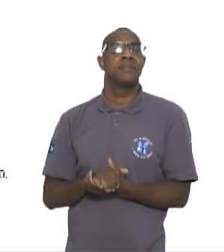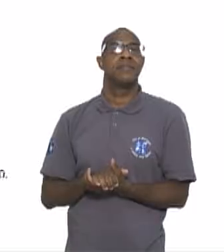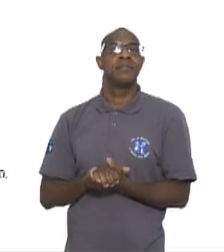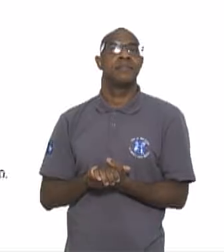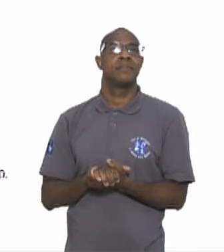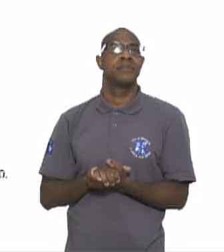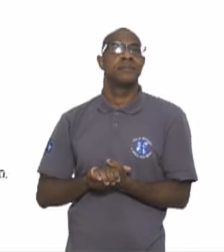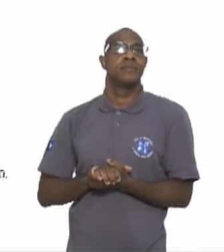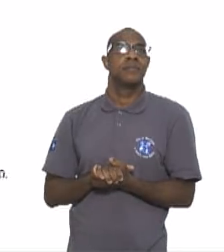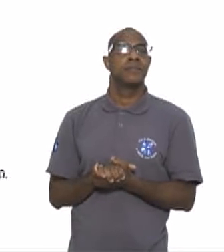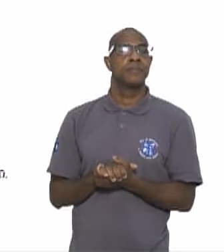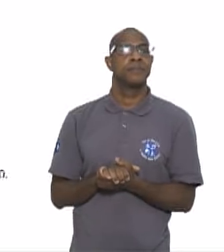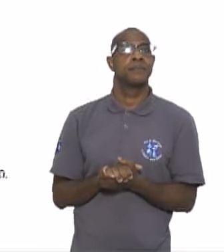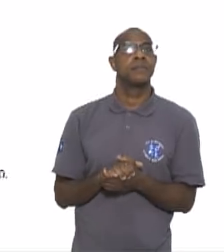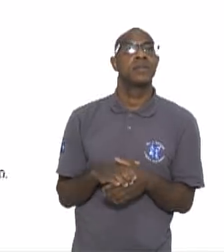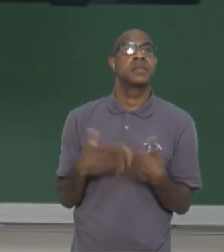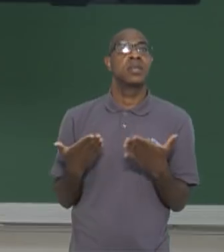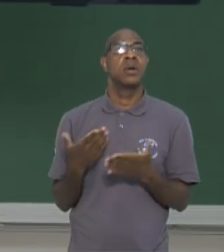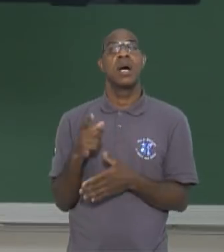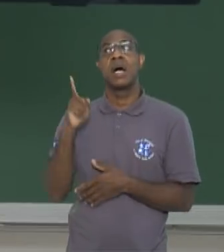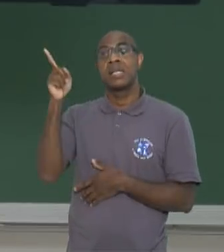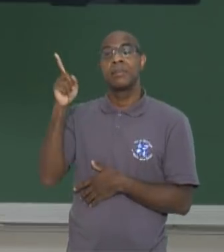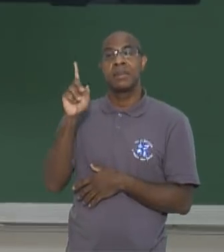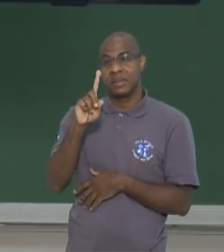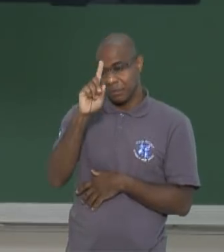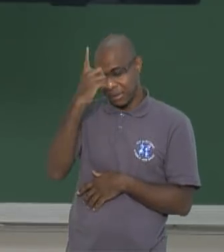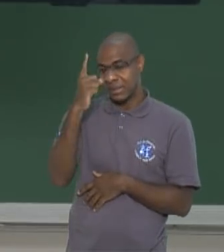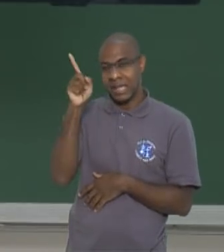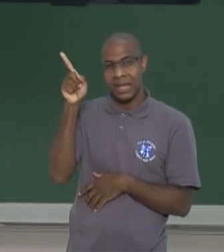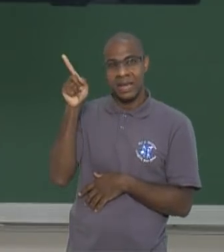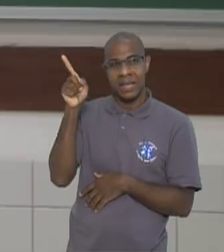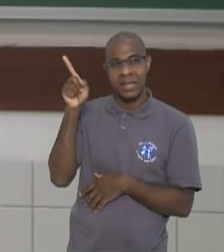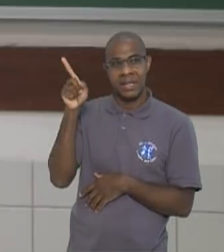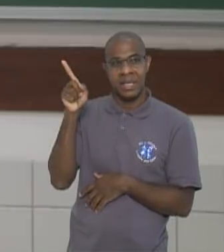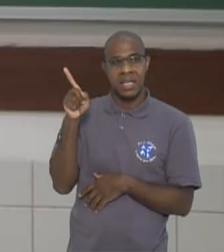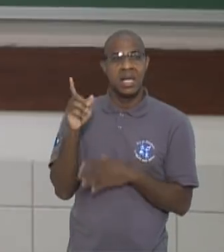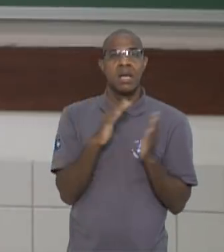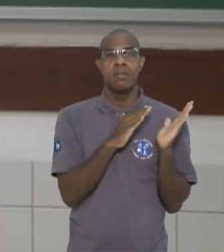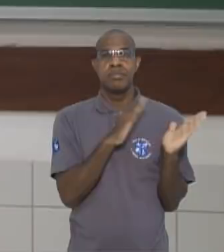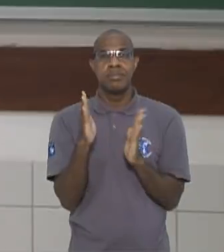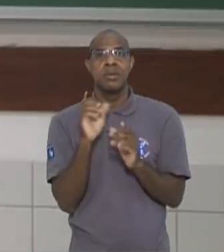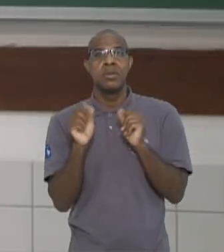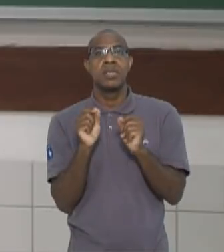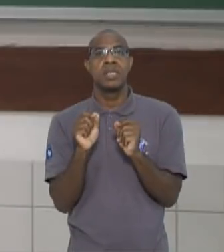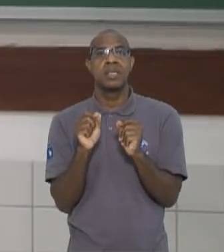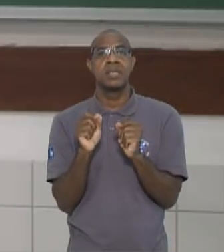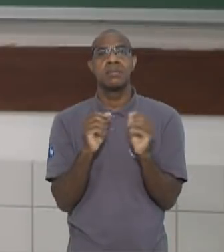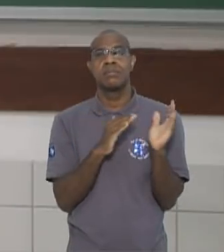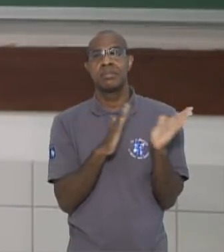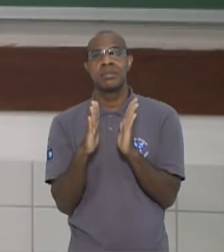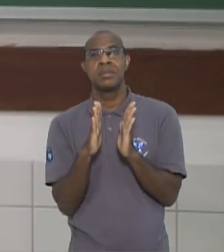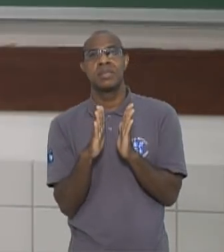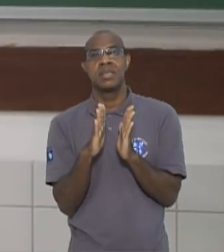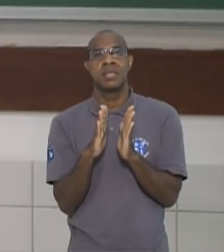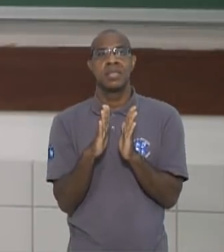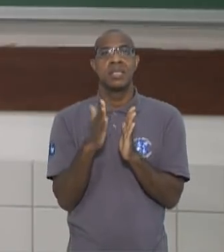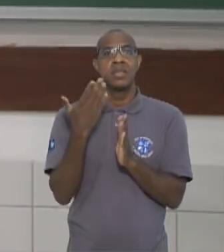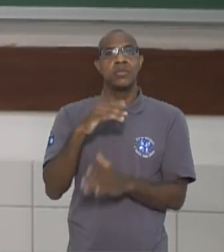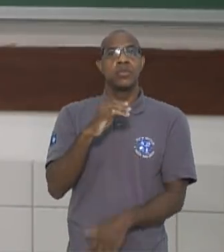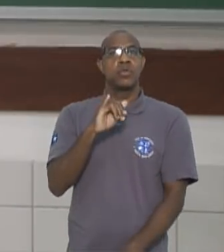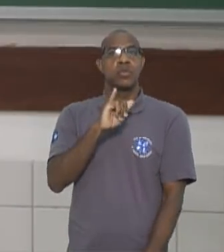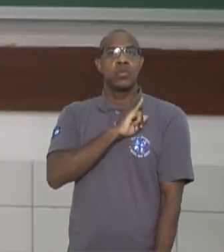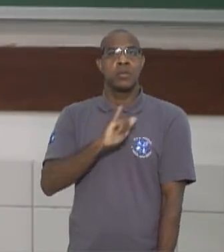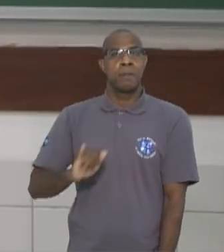no século III. Então aqui para vocês terem uma ideia que durante toda a existência, quase toda a existência do Império